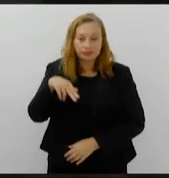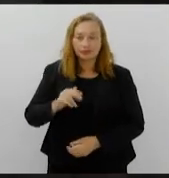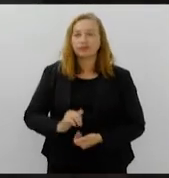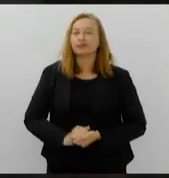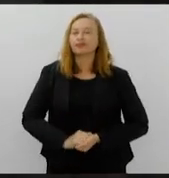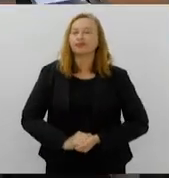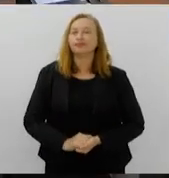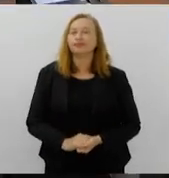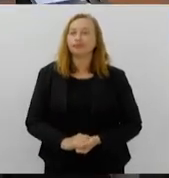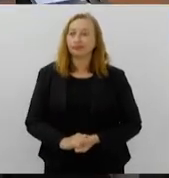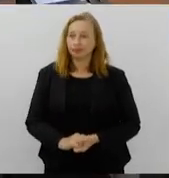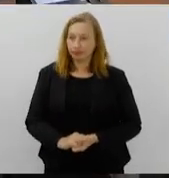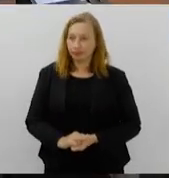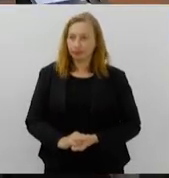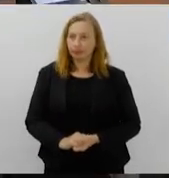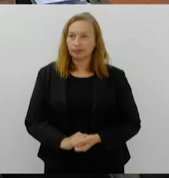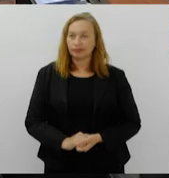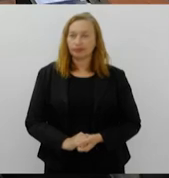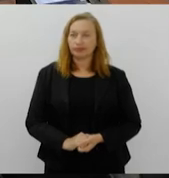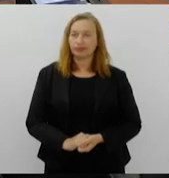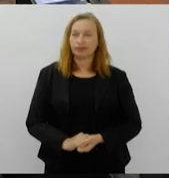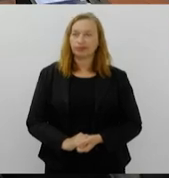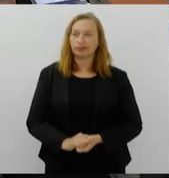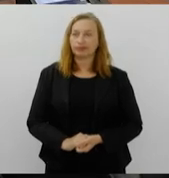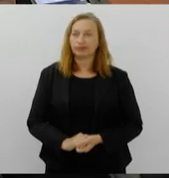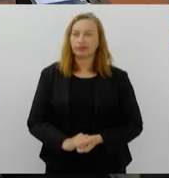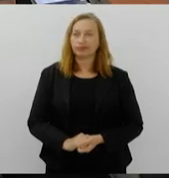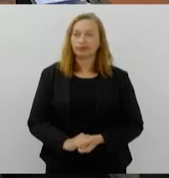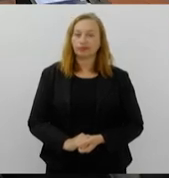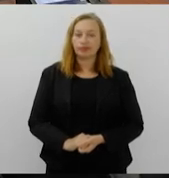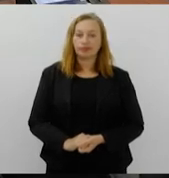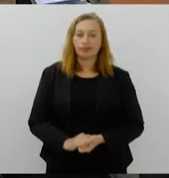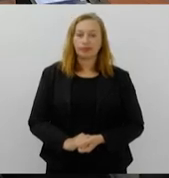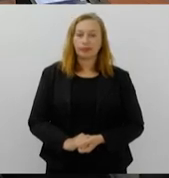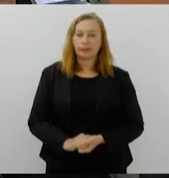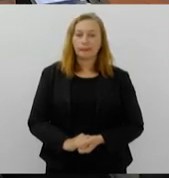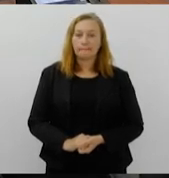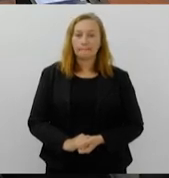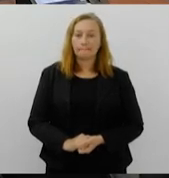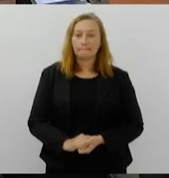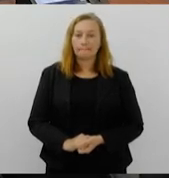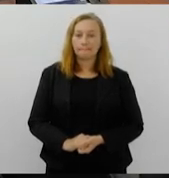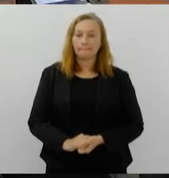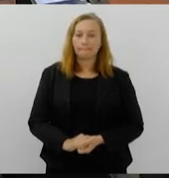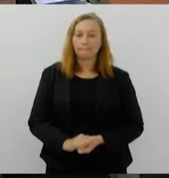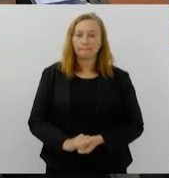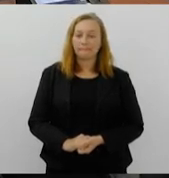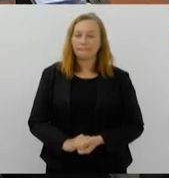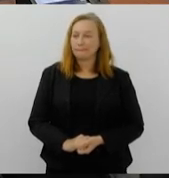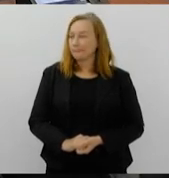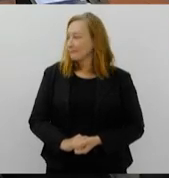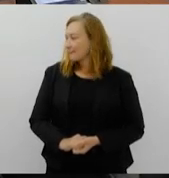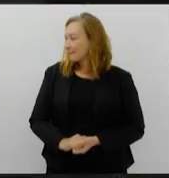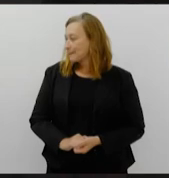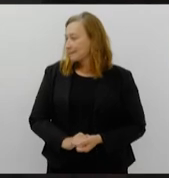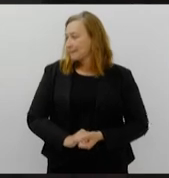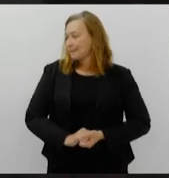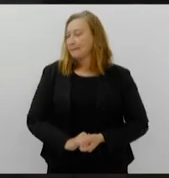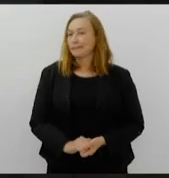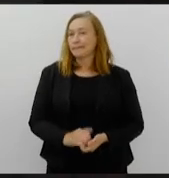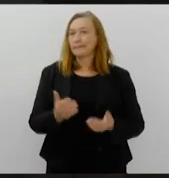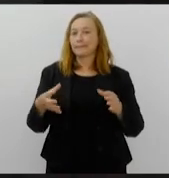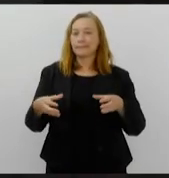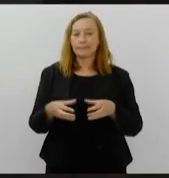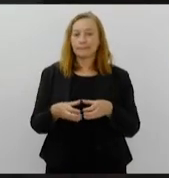de Educação. Espera aí, vai. Presidente. Muito obrigado. Pela